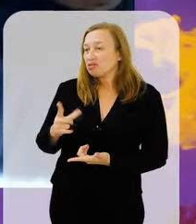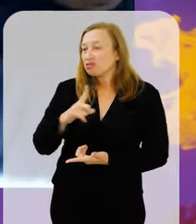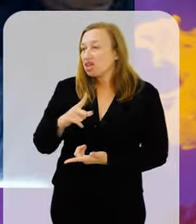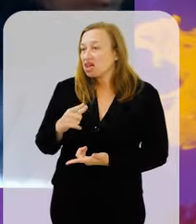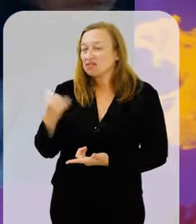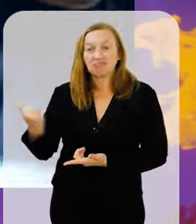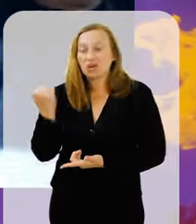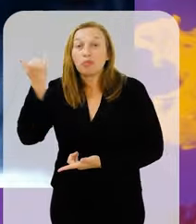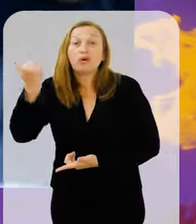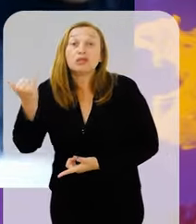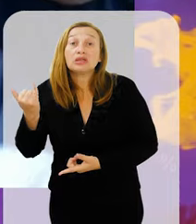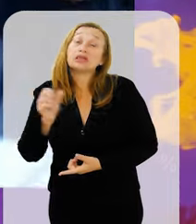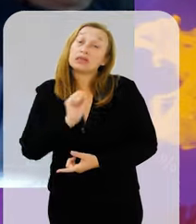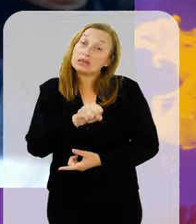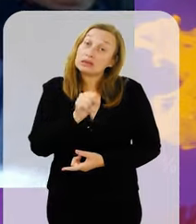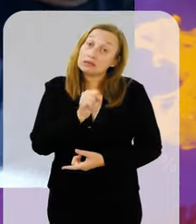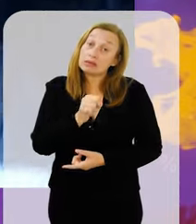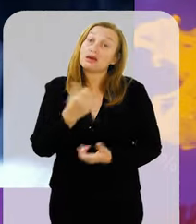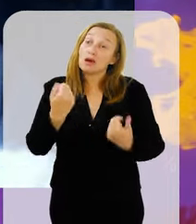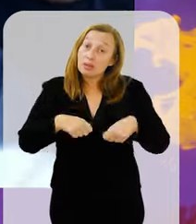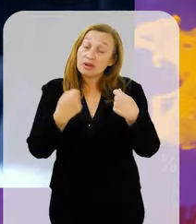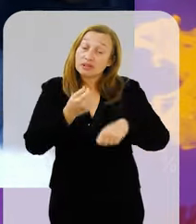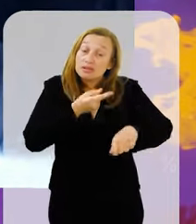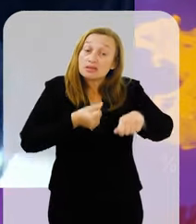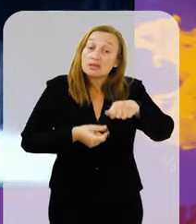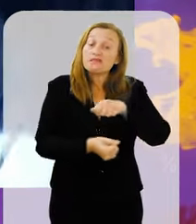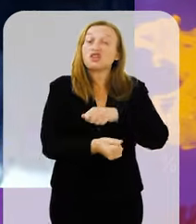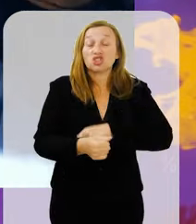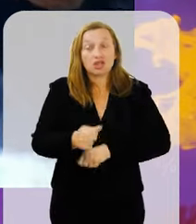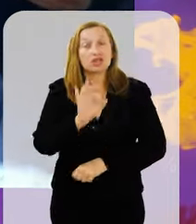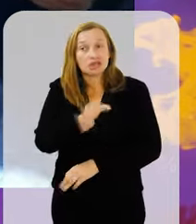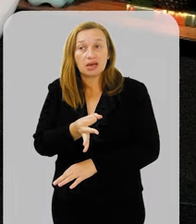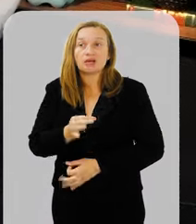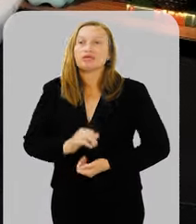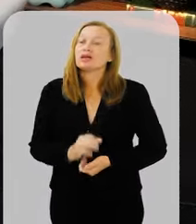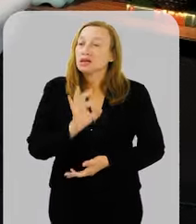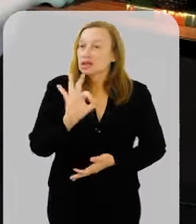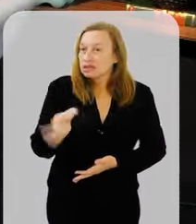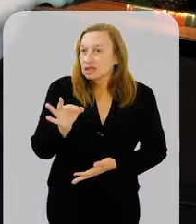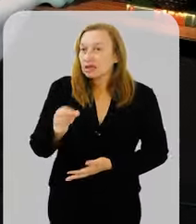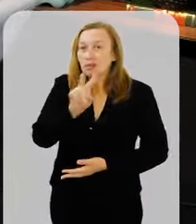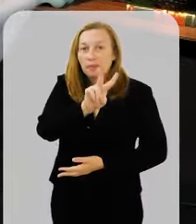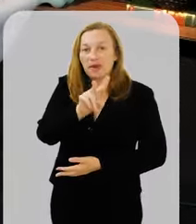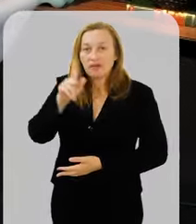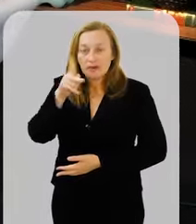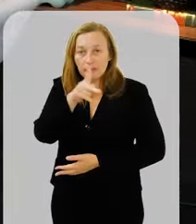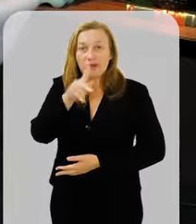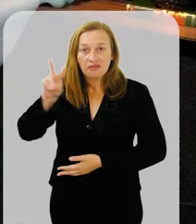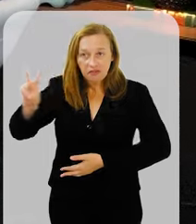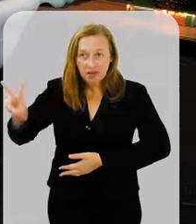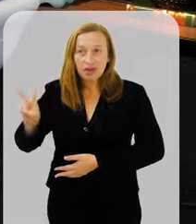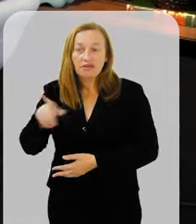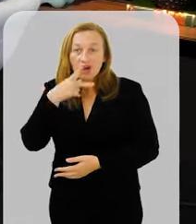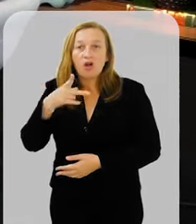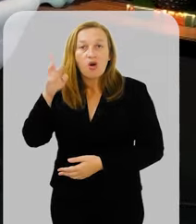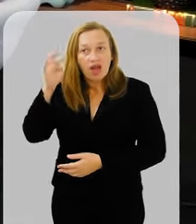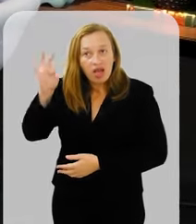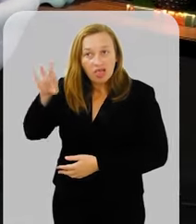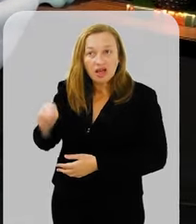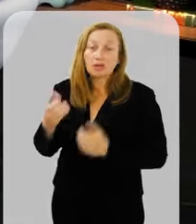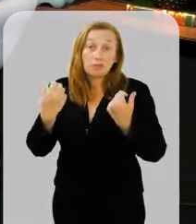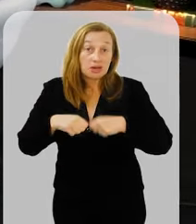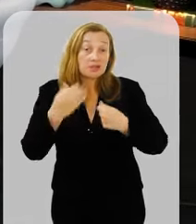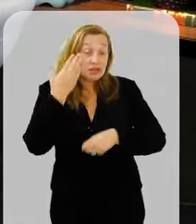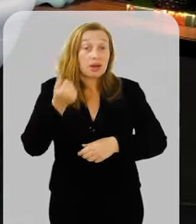saber investir no recurso. E o Audax foi exemplo de mau investimento no início do ano. Exatamente. É isso que o PV falou, o Renato.